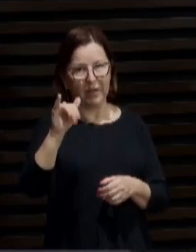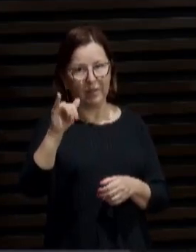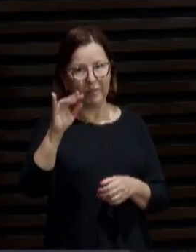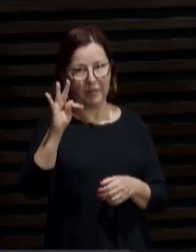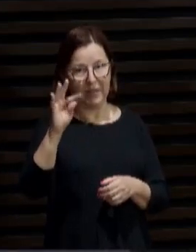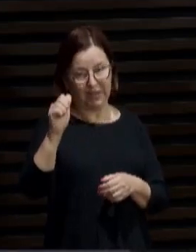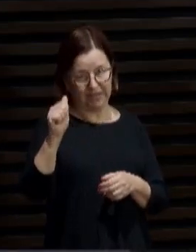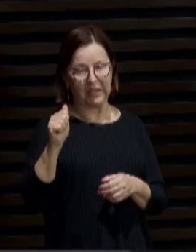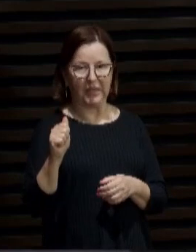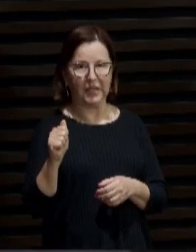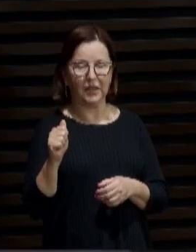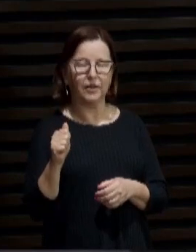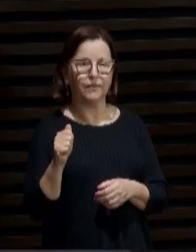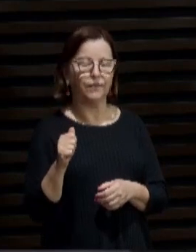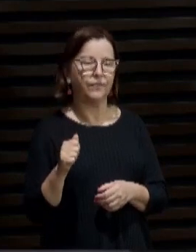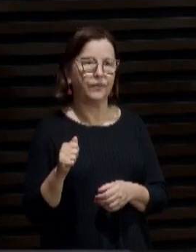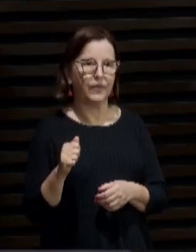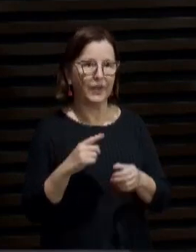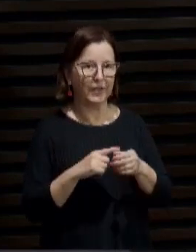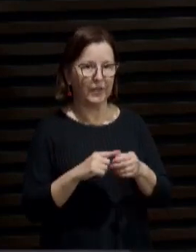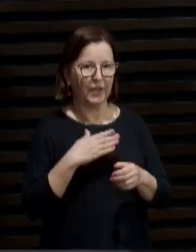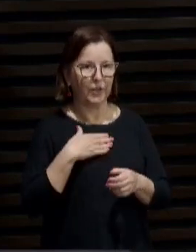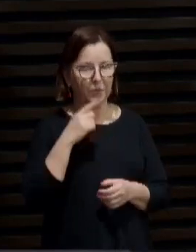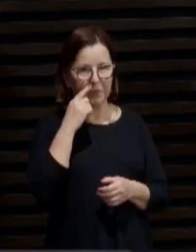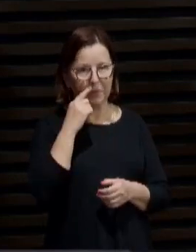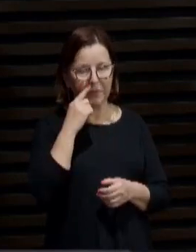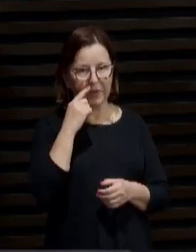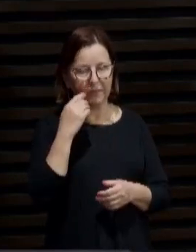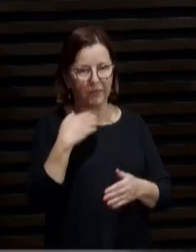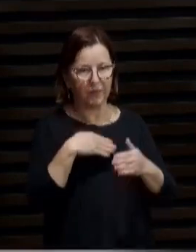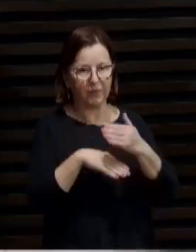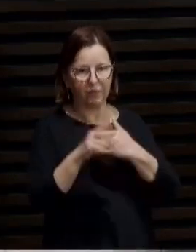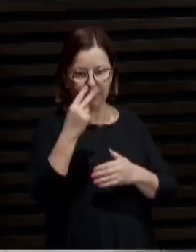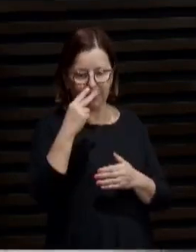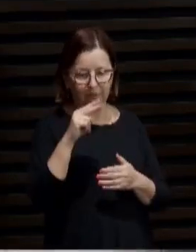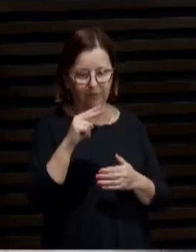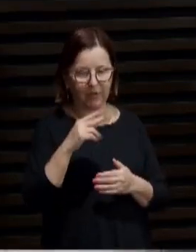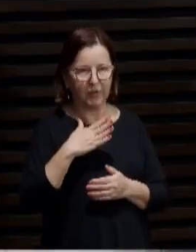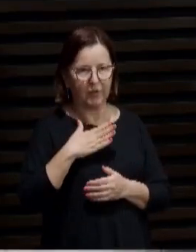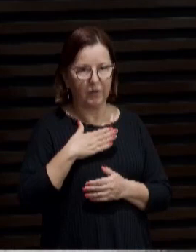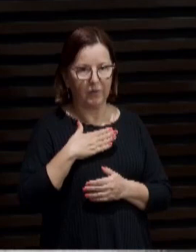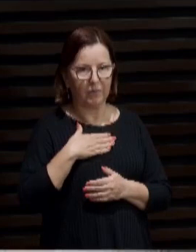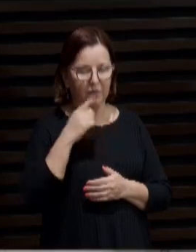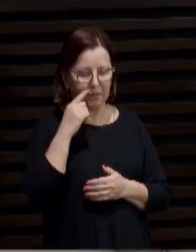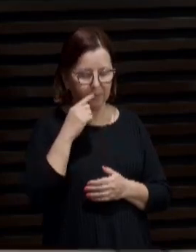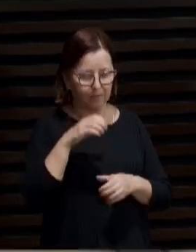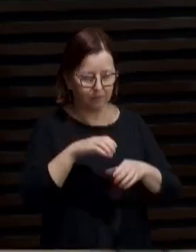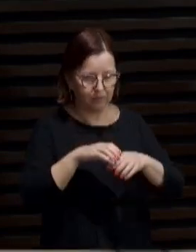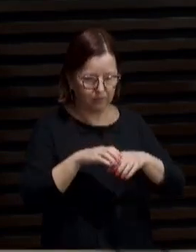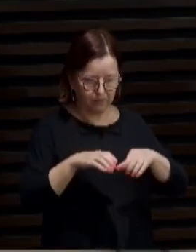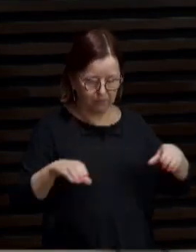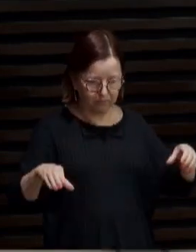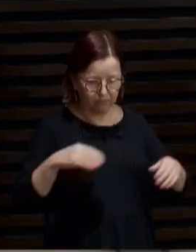reconhecimento, né? E aí eu entrei no necrotério e vi o corpo do meu pai. Um momento terrível, irmãos. Muito triste, o coração